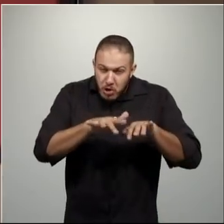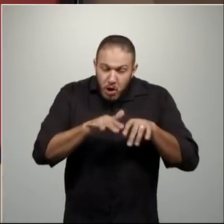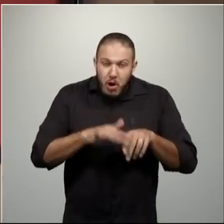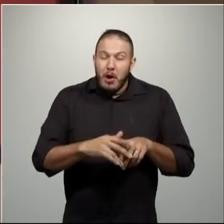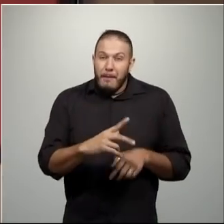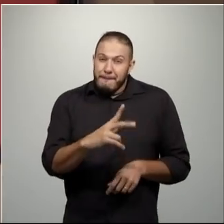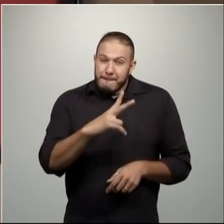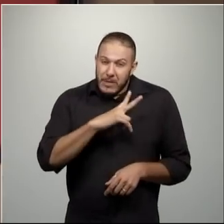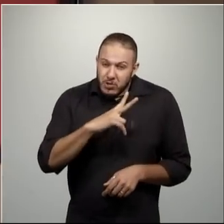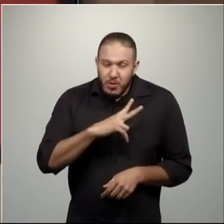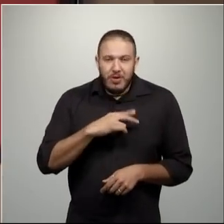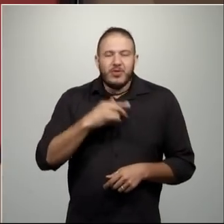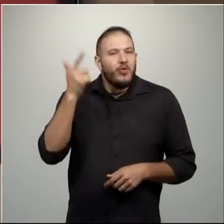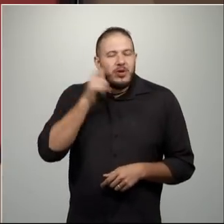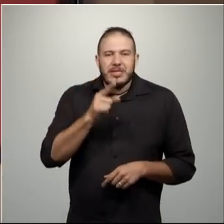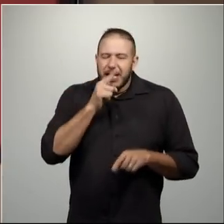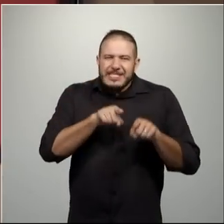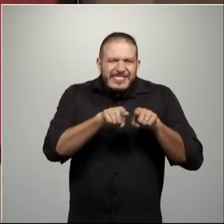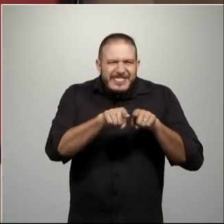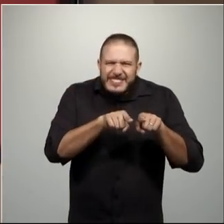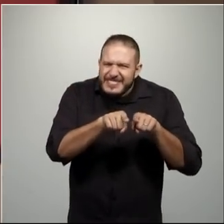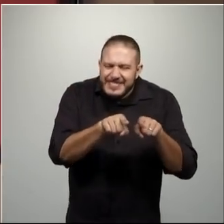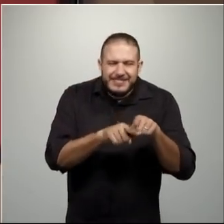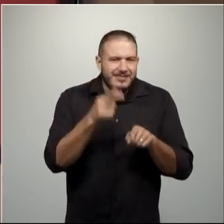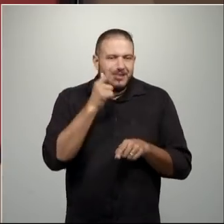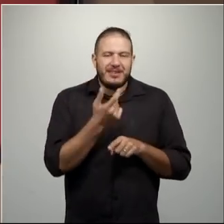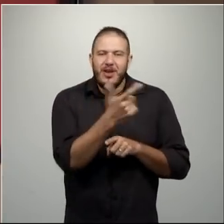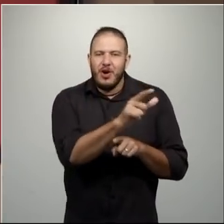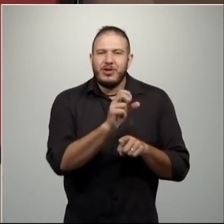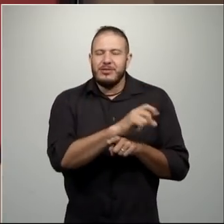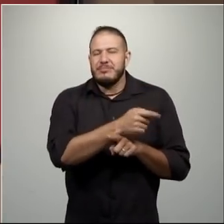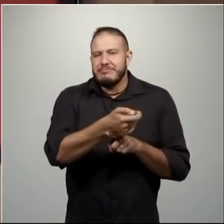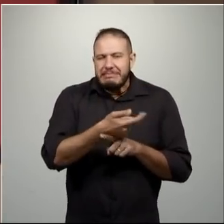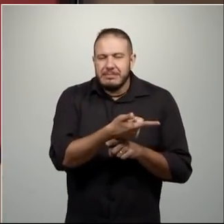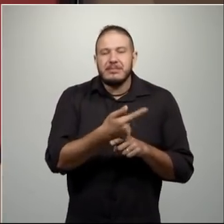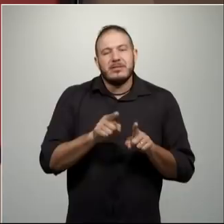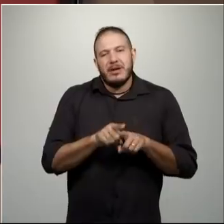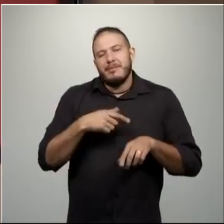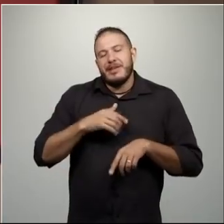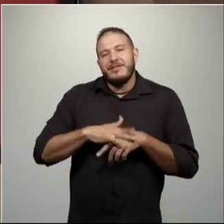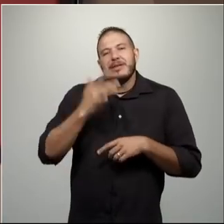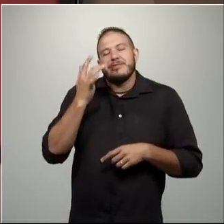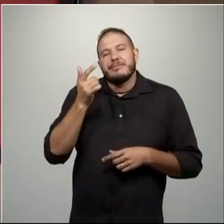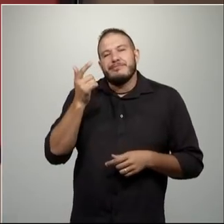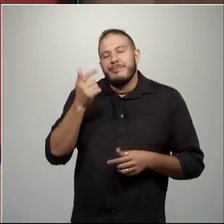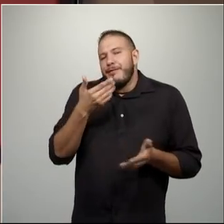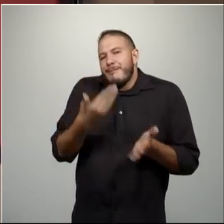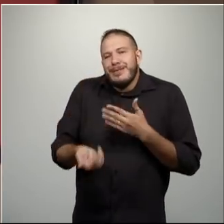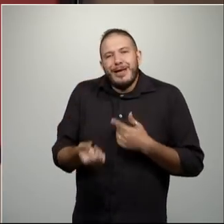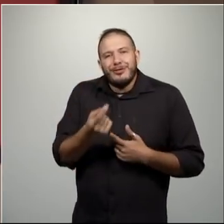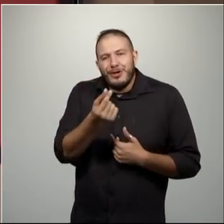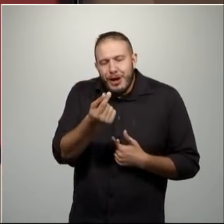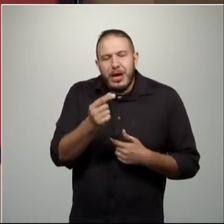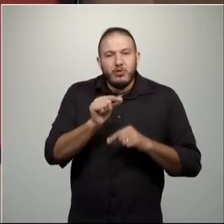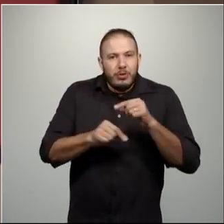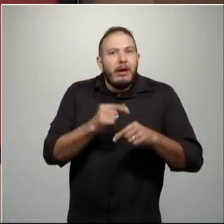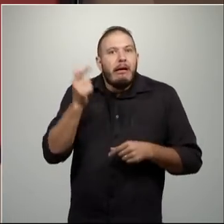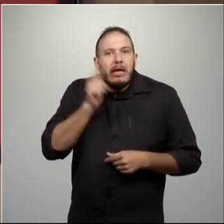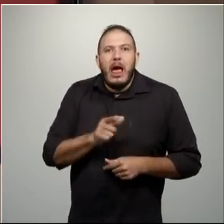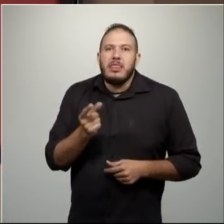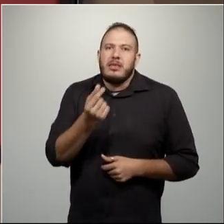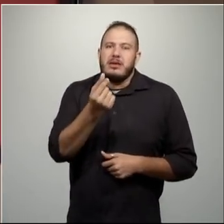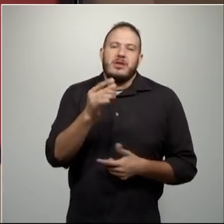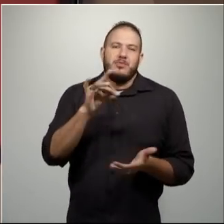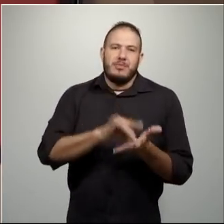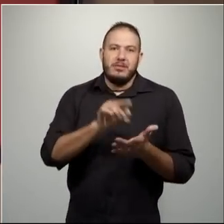conseguir ganhar a corrida do consenso facilmente então é mais fácil você perder dinheiro tentando fazer isso do que de fato ganhar dinheiro pra você